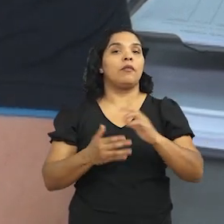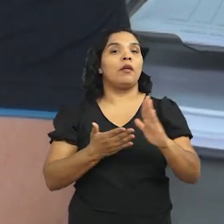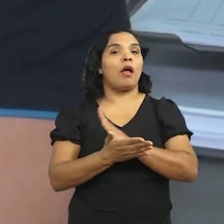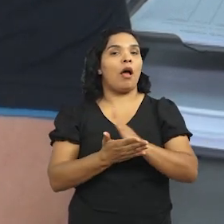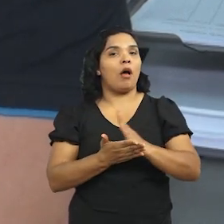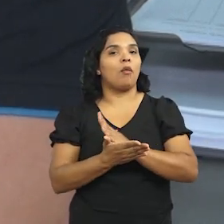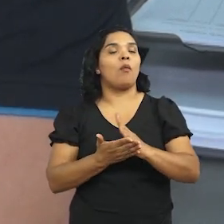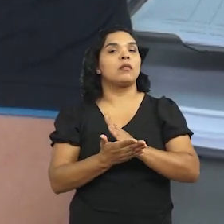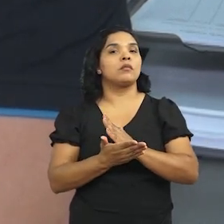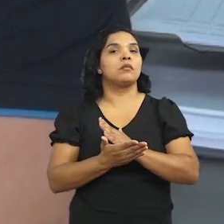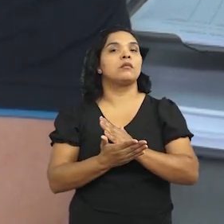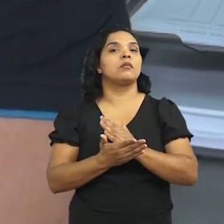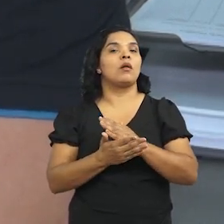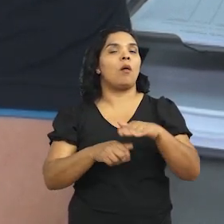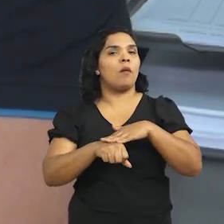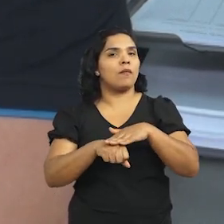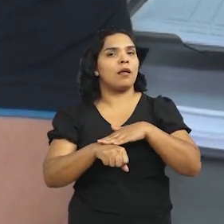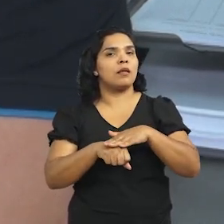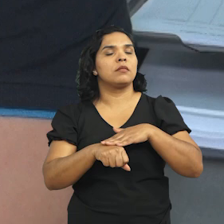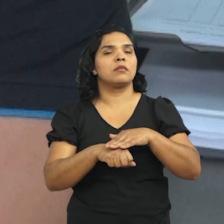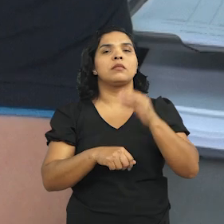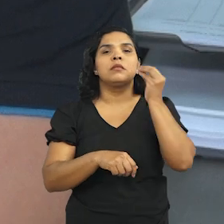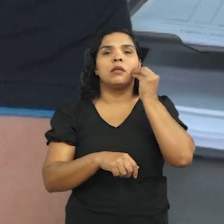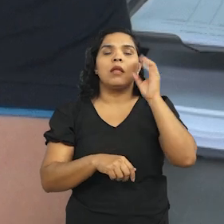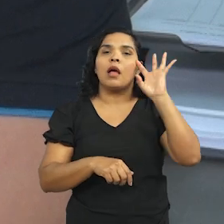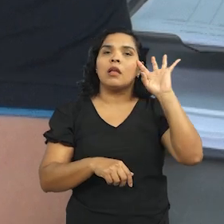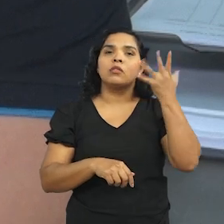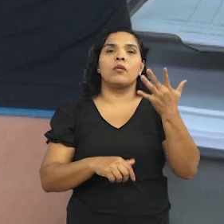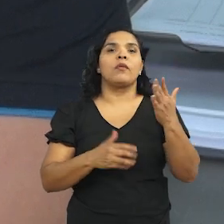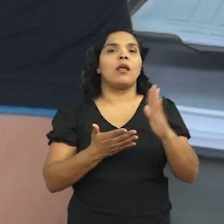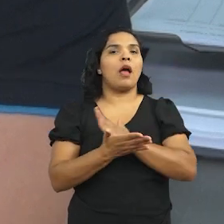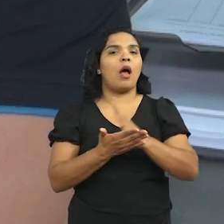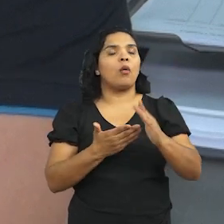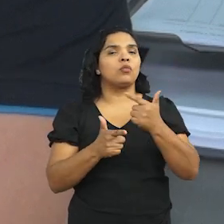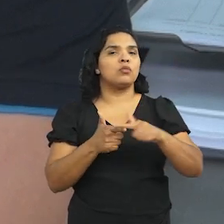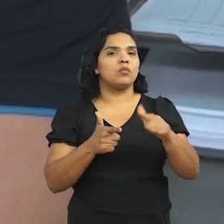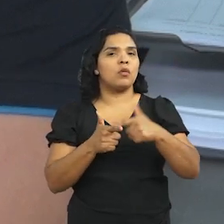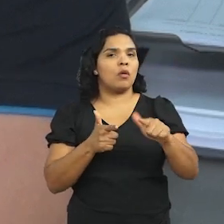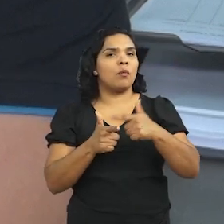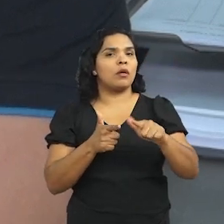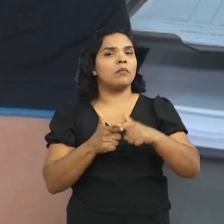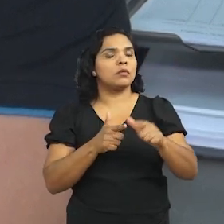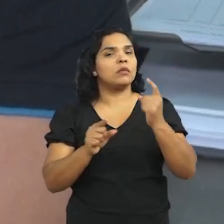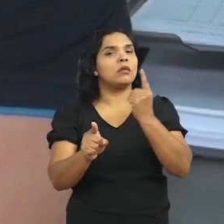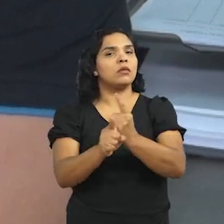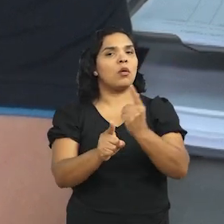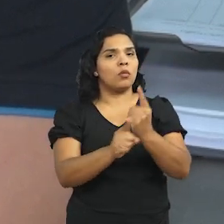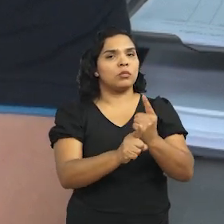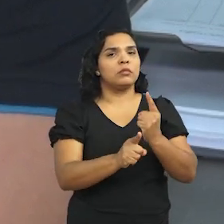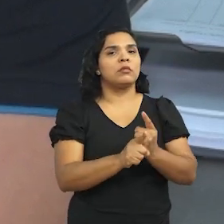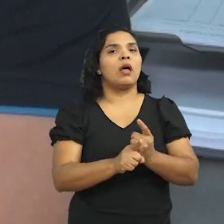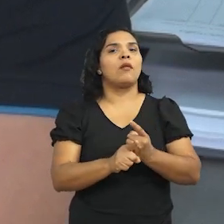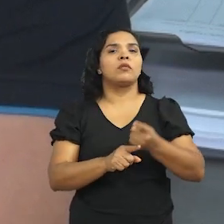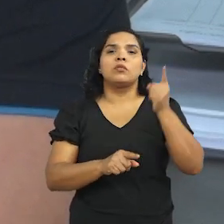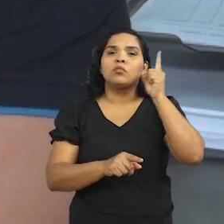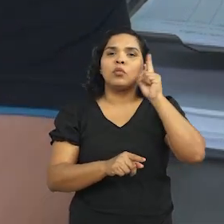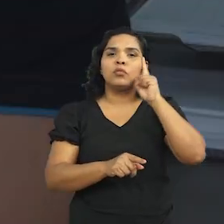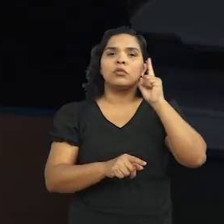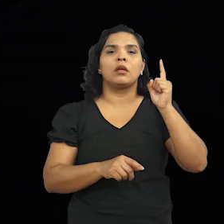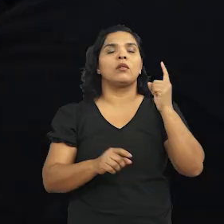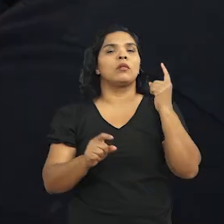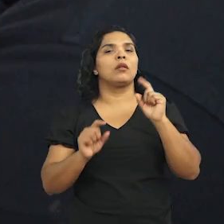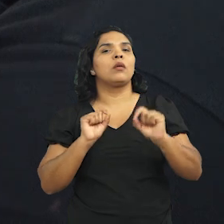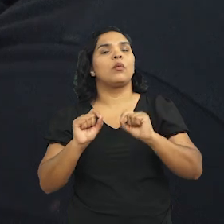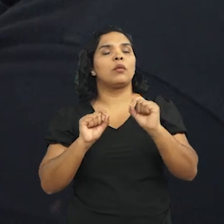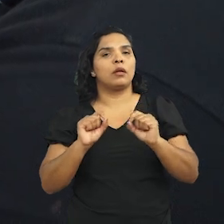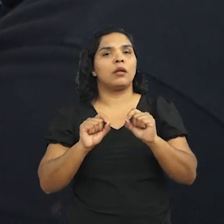gente teve alguns insights, né, de tentar resolver alguns problemas que encontrávamos, né, no dia a